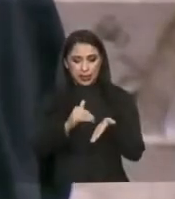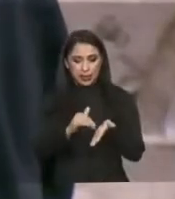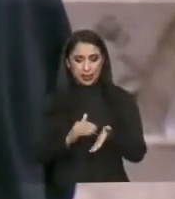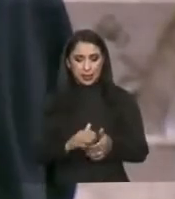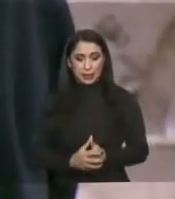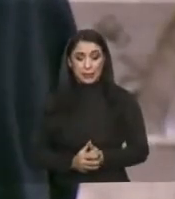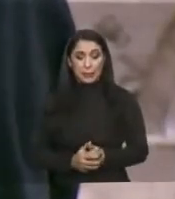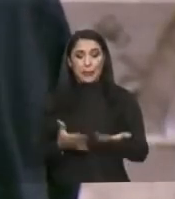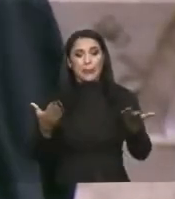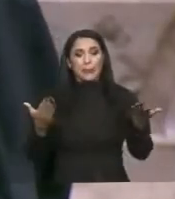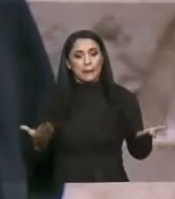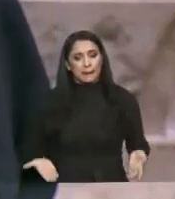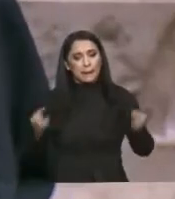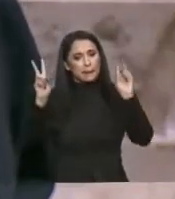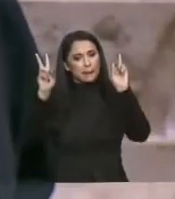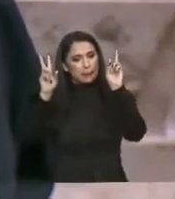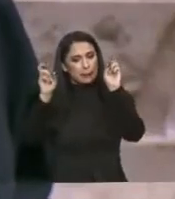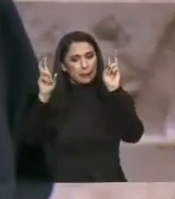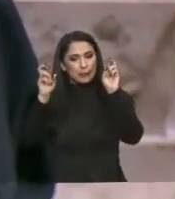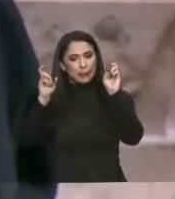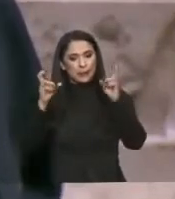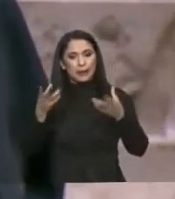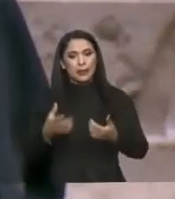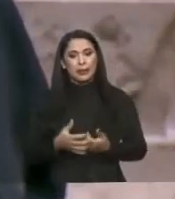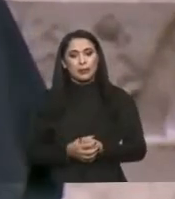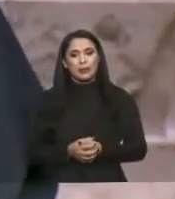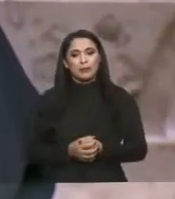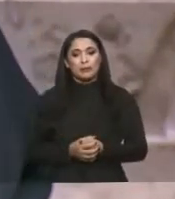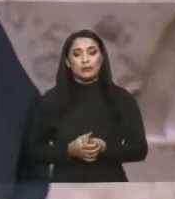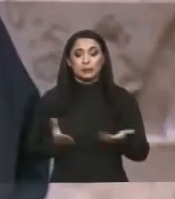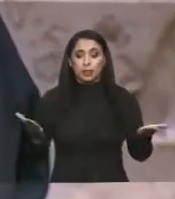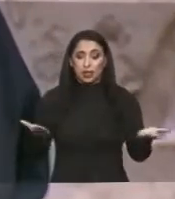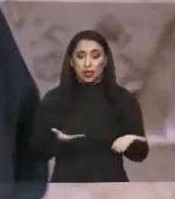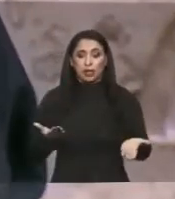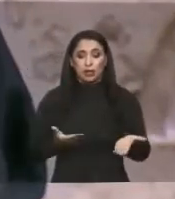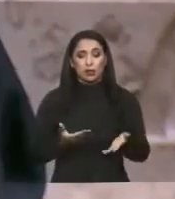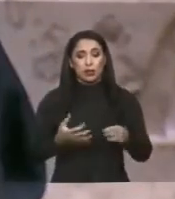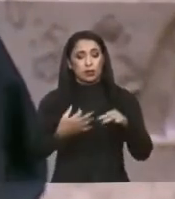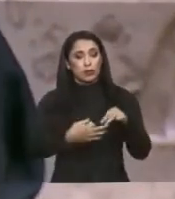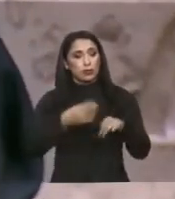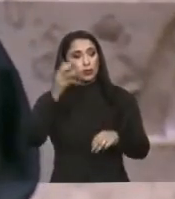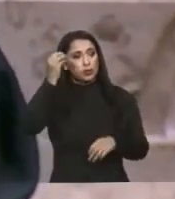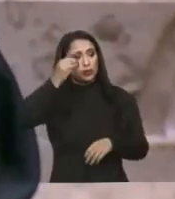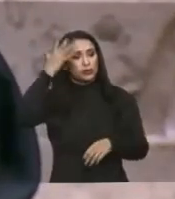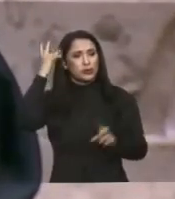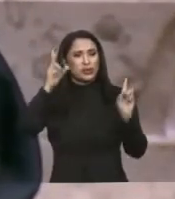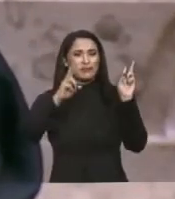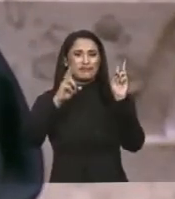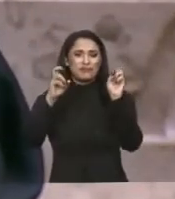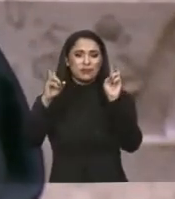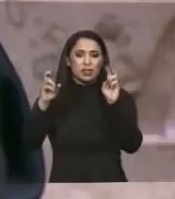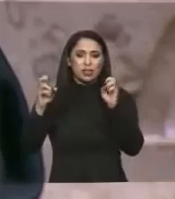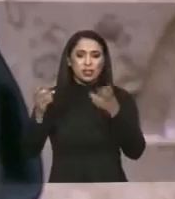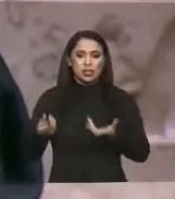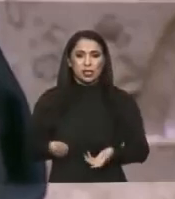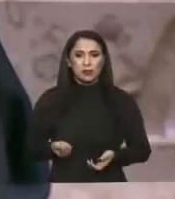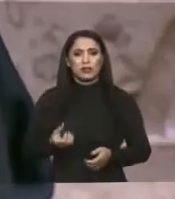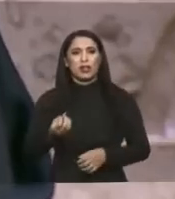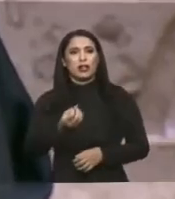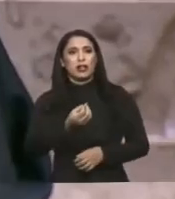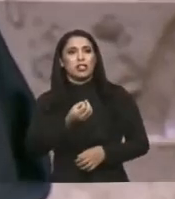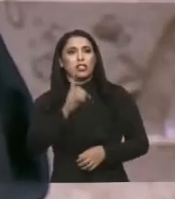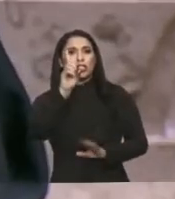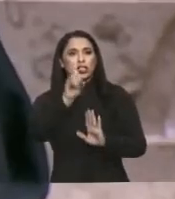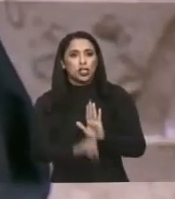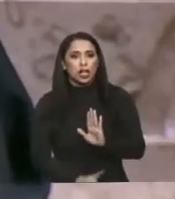O assunto, como bem coloca o ministro Fux, envolve temas complexos como bioética,